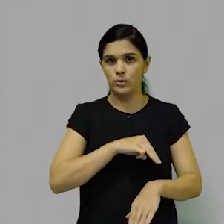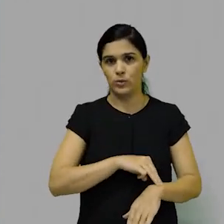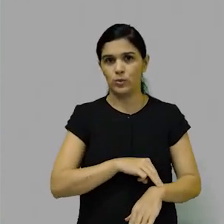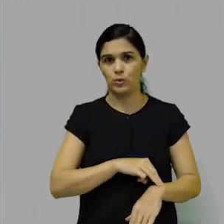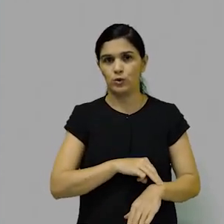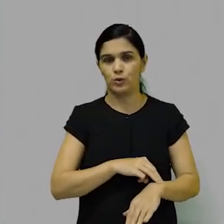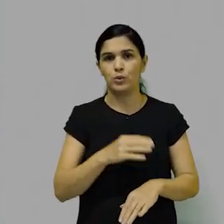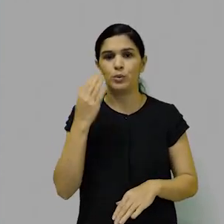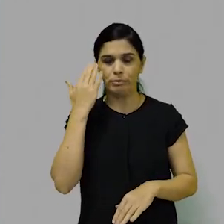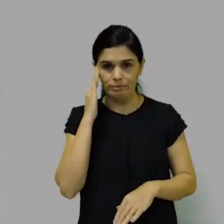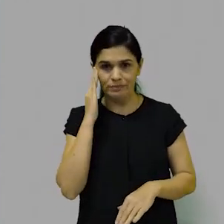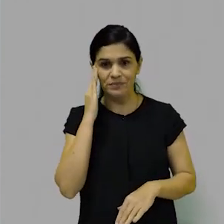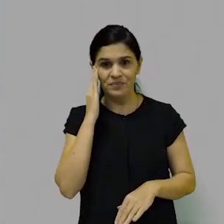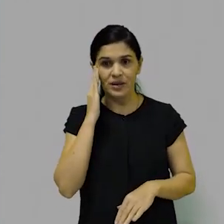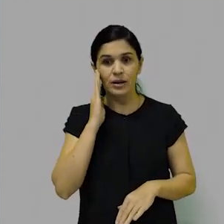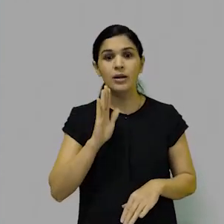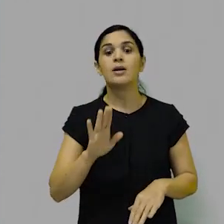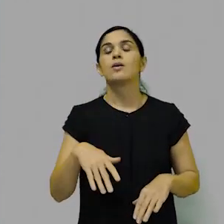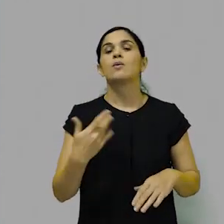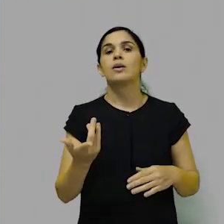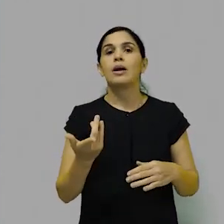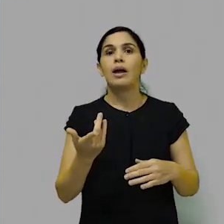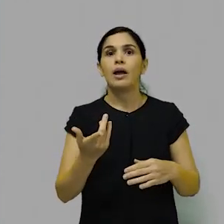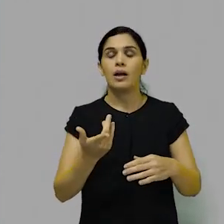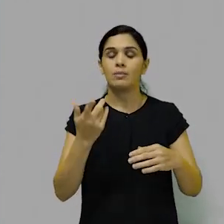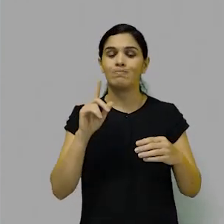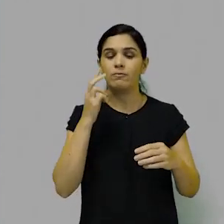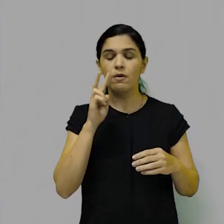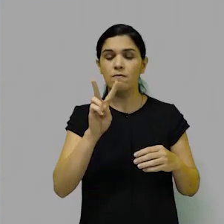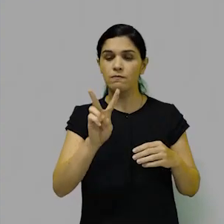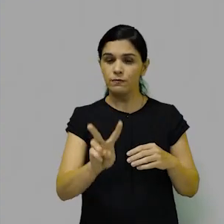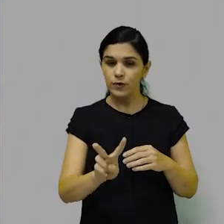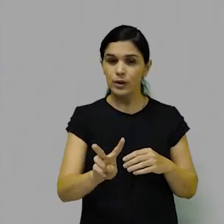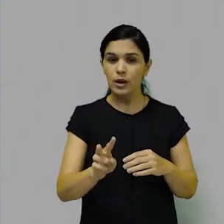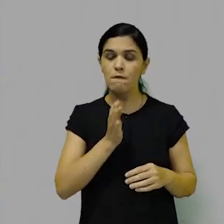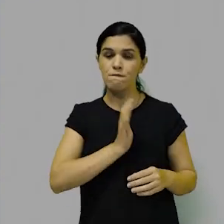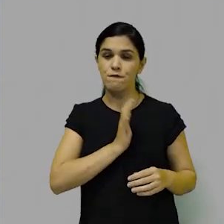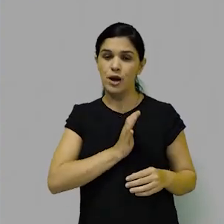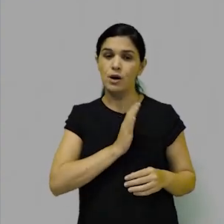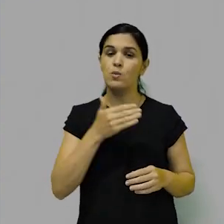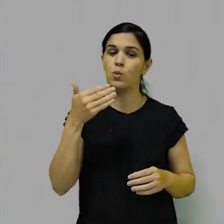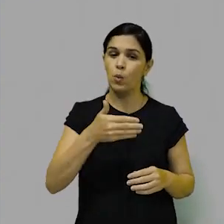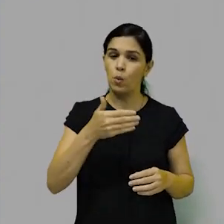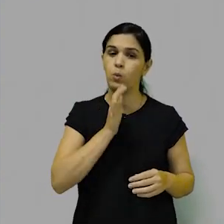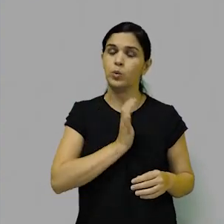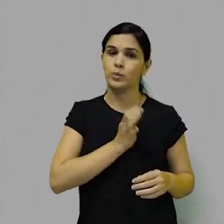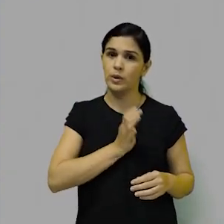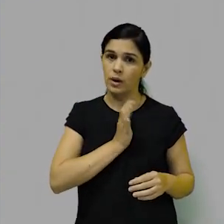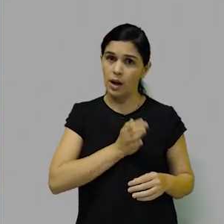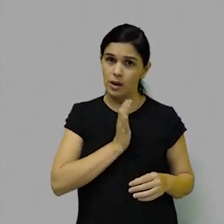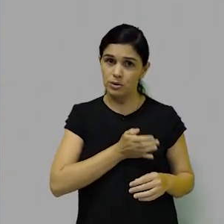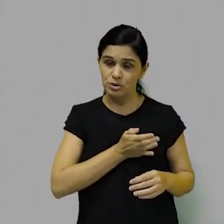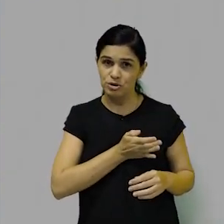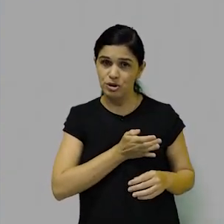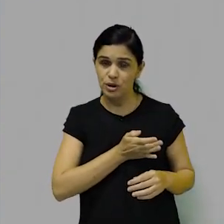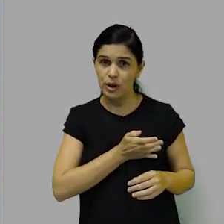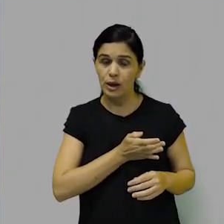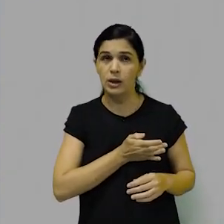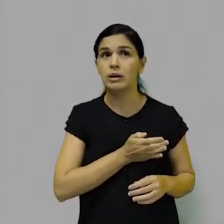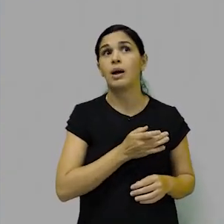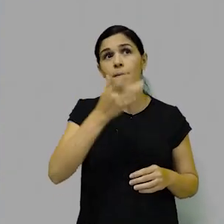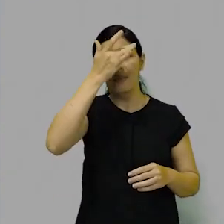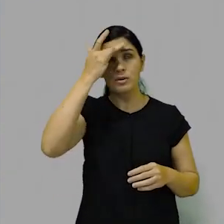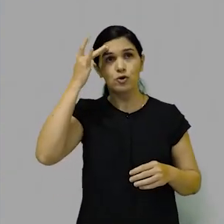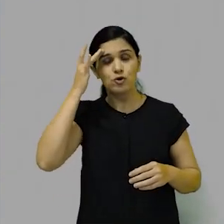lá deitadinho, descansando, dormindo, a frequência cardíaca dele normal tem que estar o quê? Entre 60 e